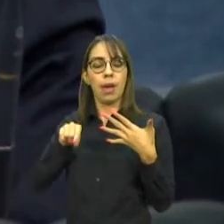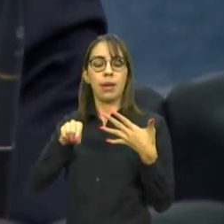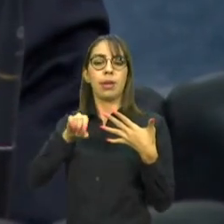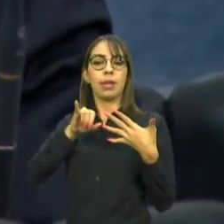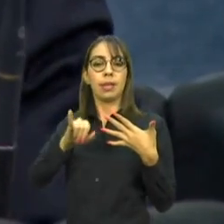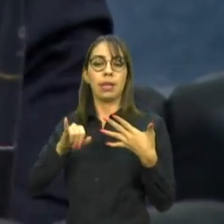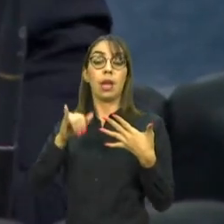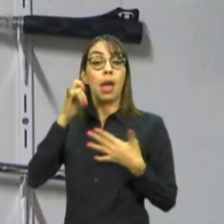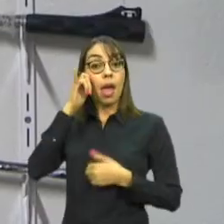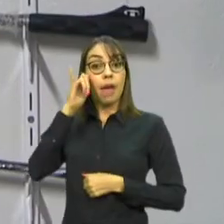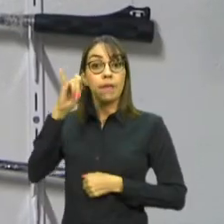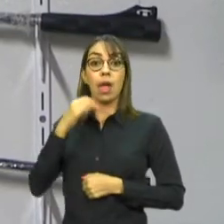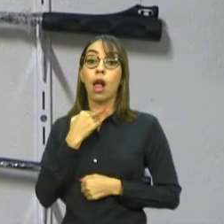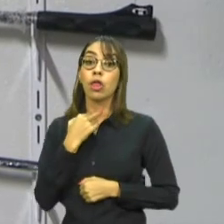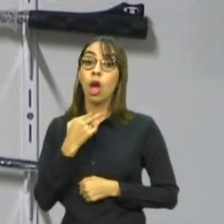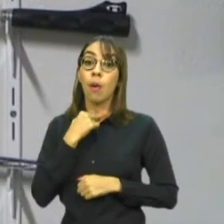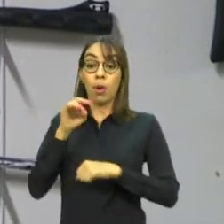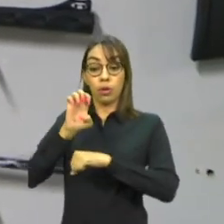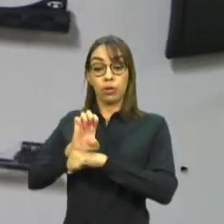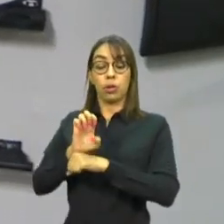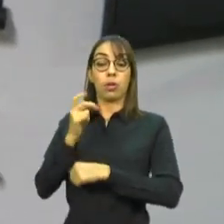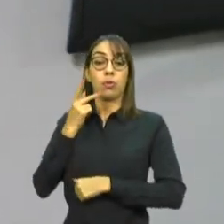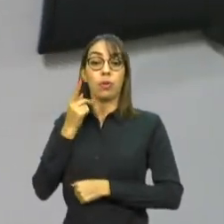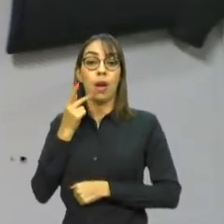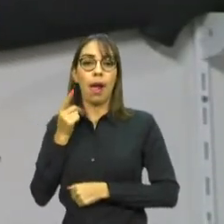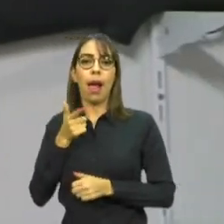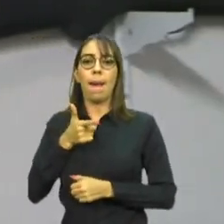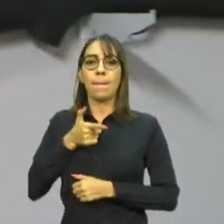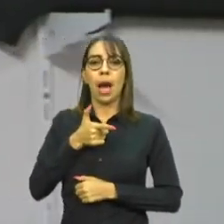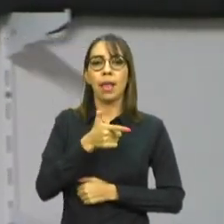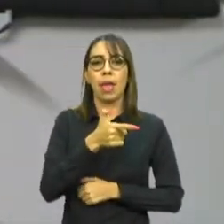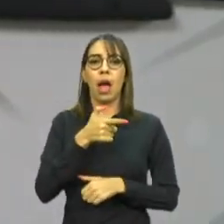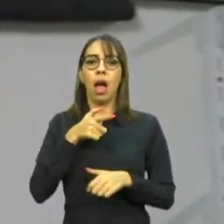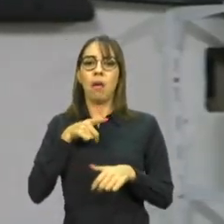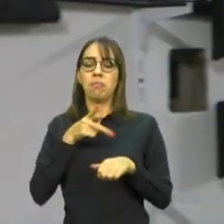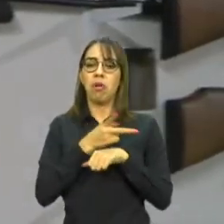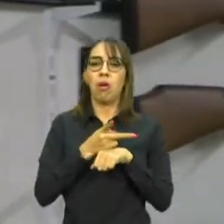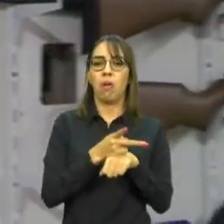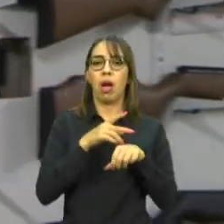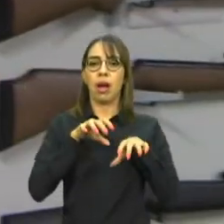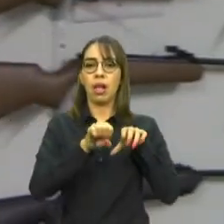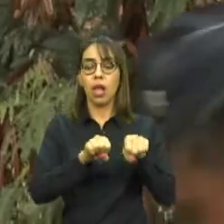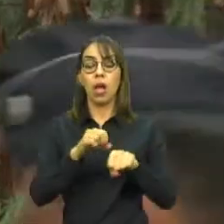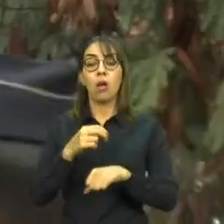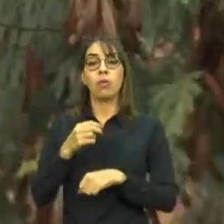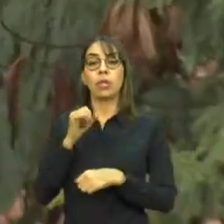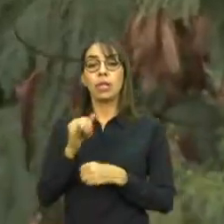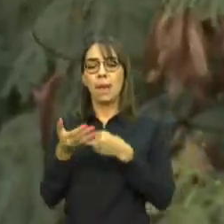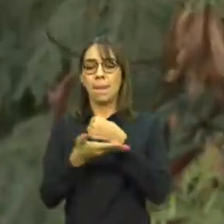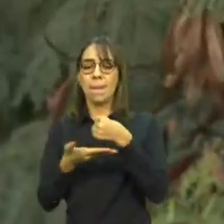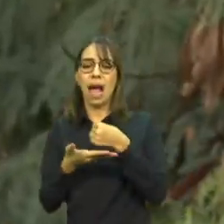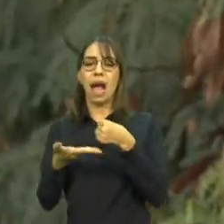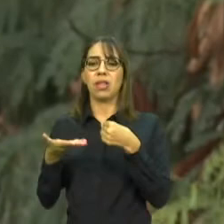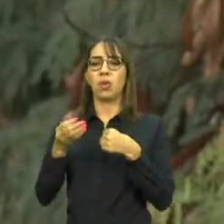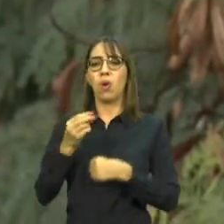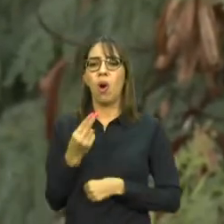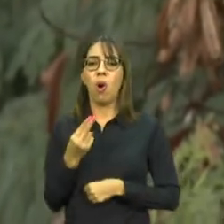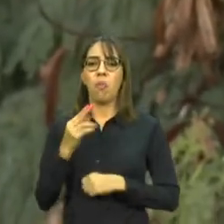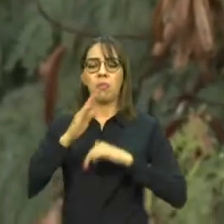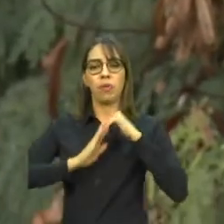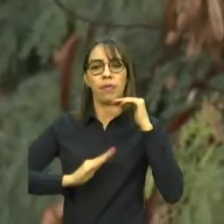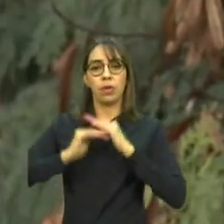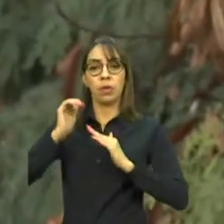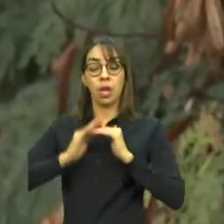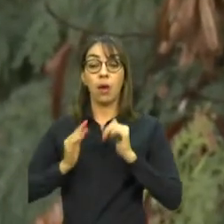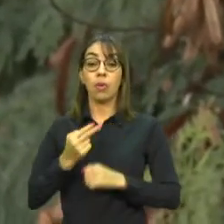de caça no estado, incluindo as modalidades profissional, amadora e esportiva. A exceção é somente para